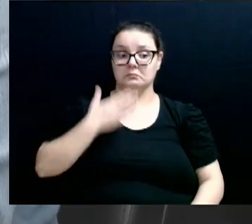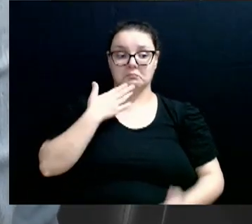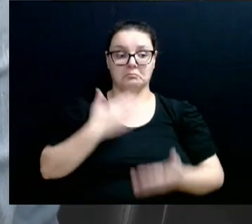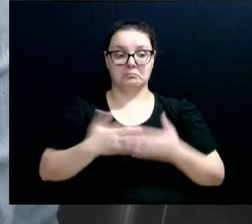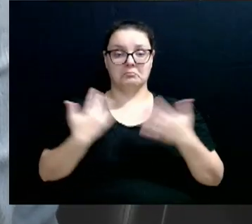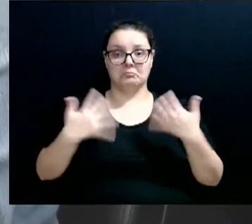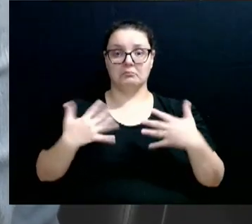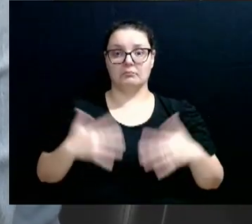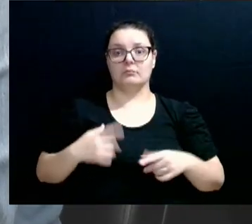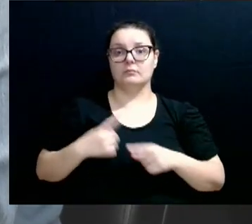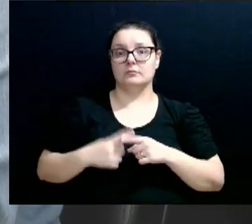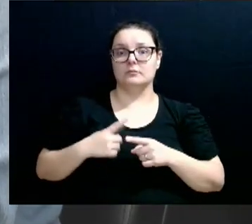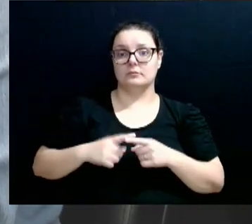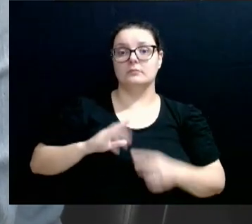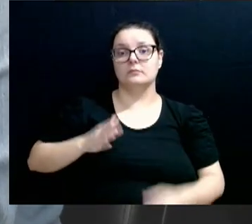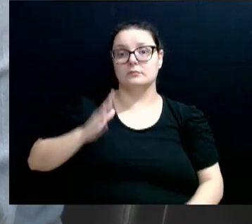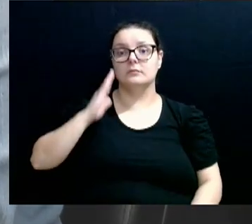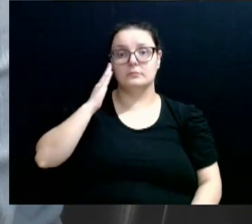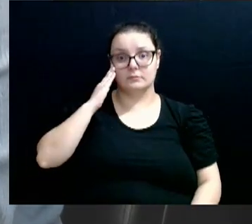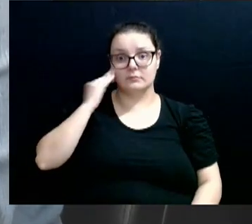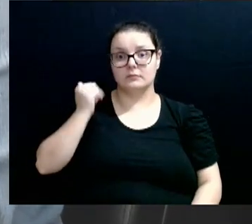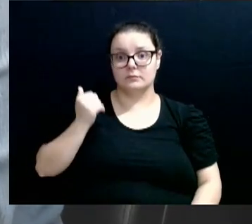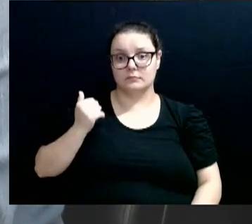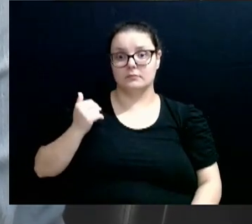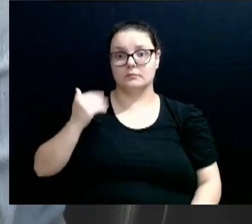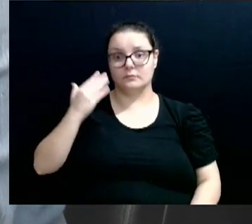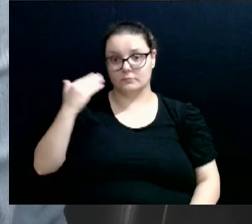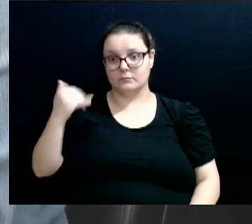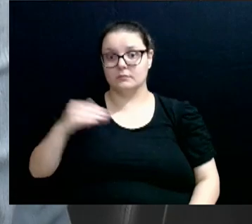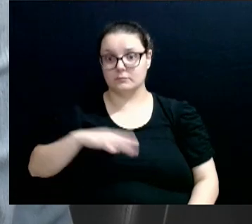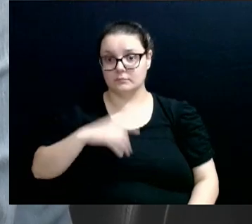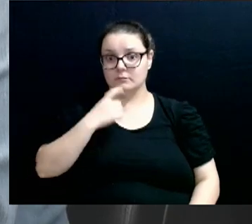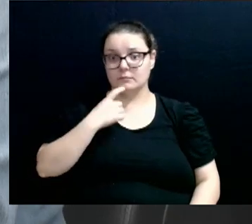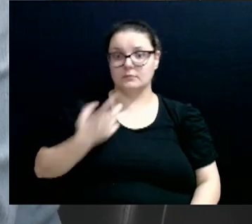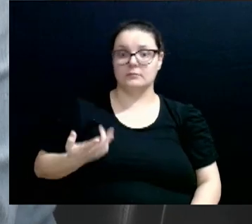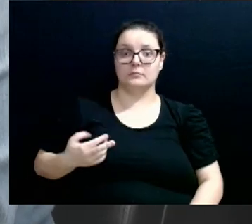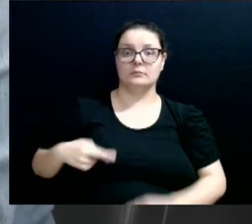conhecia essa fama de Campinas de ser uma rede muito capacitada.